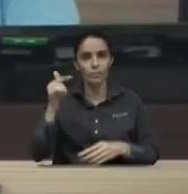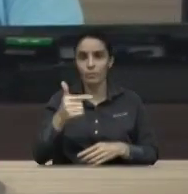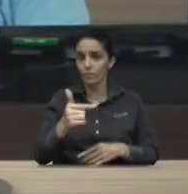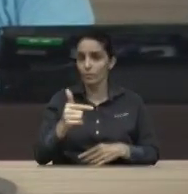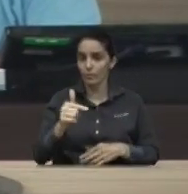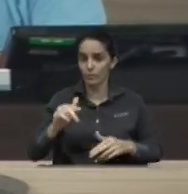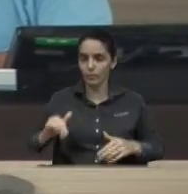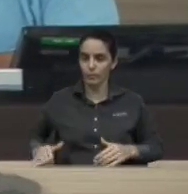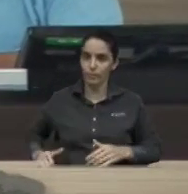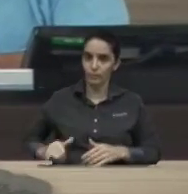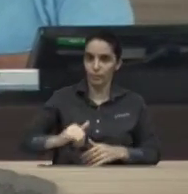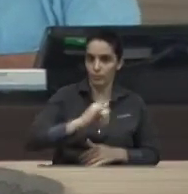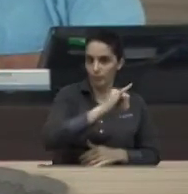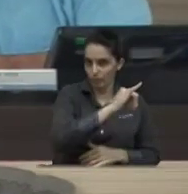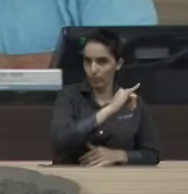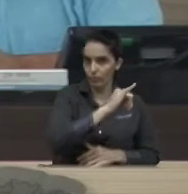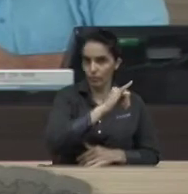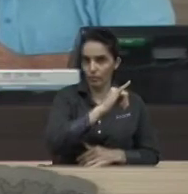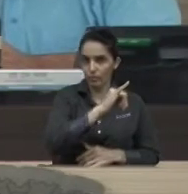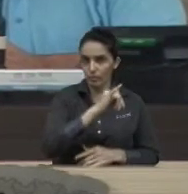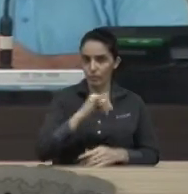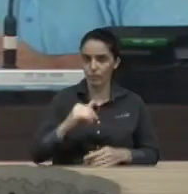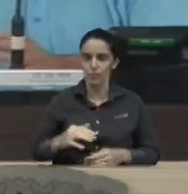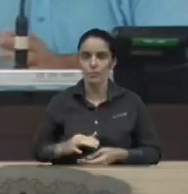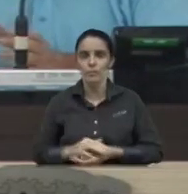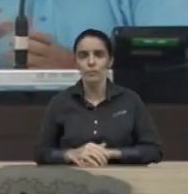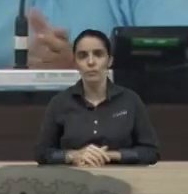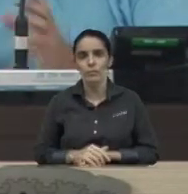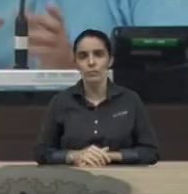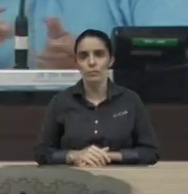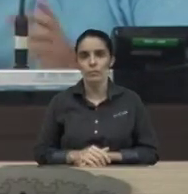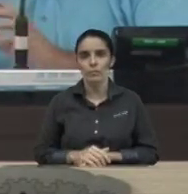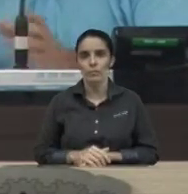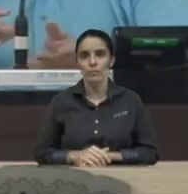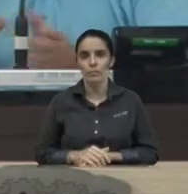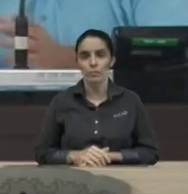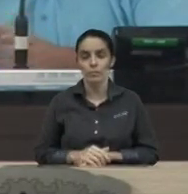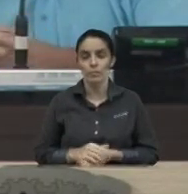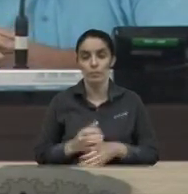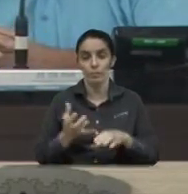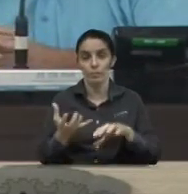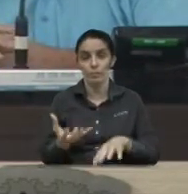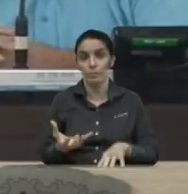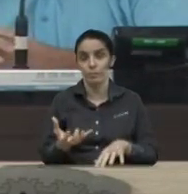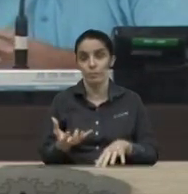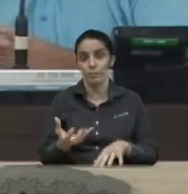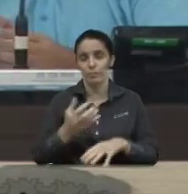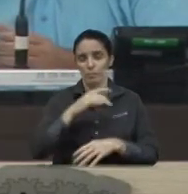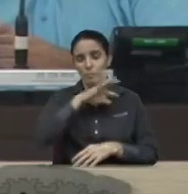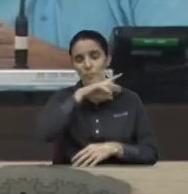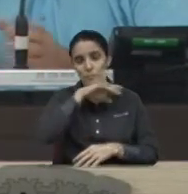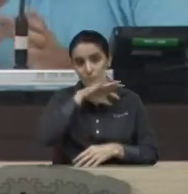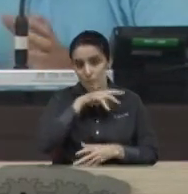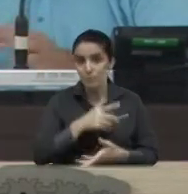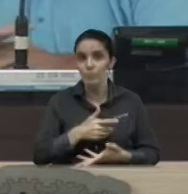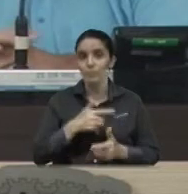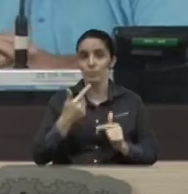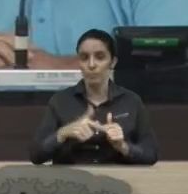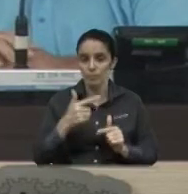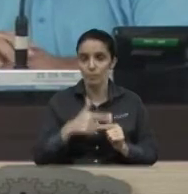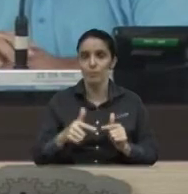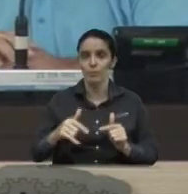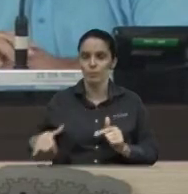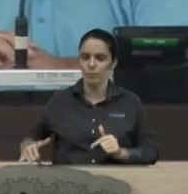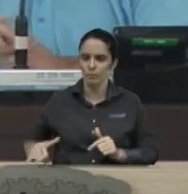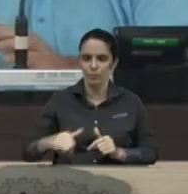Brasília, simplesmente todos os voos estão lotados. A situação em Brasília não é das melhores, então todos os voos